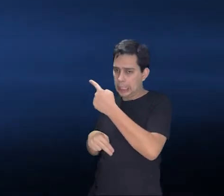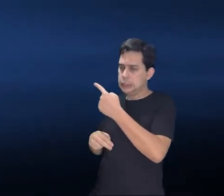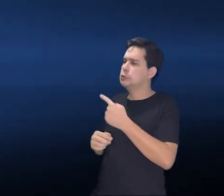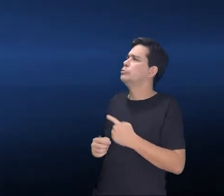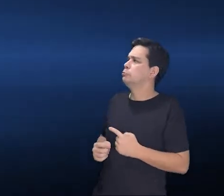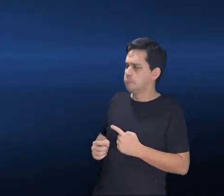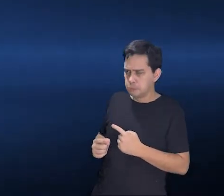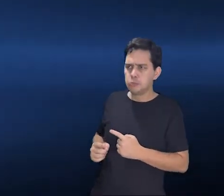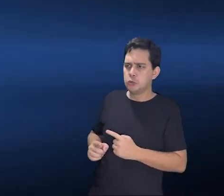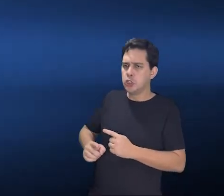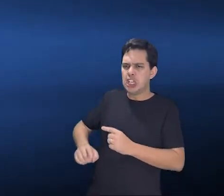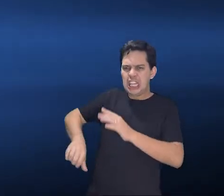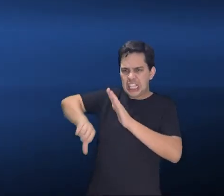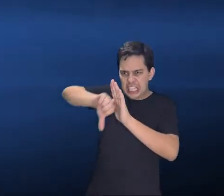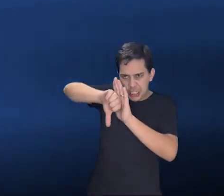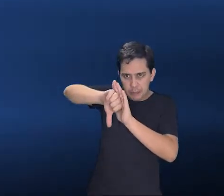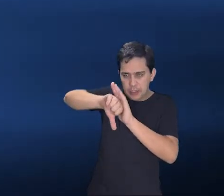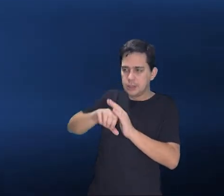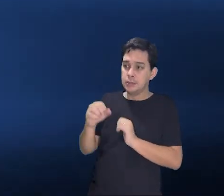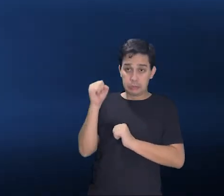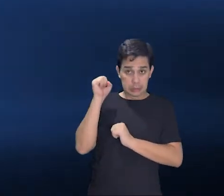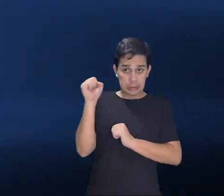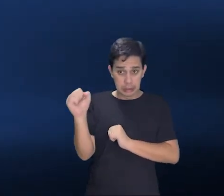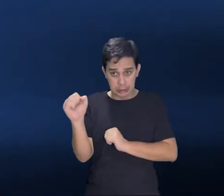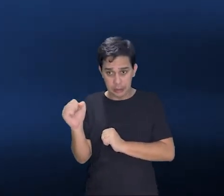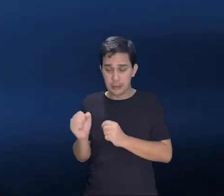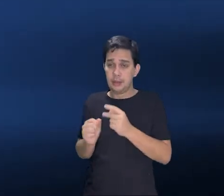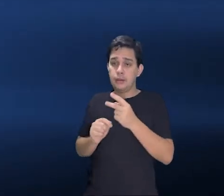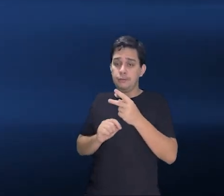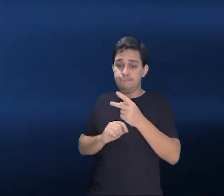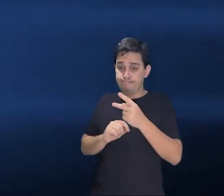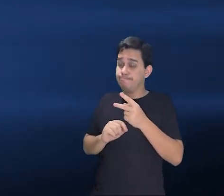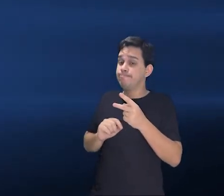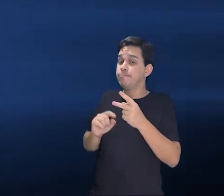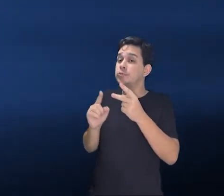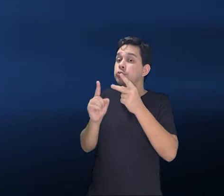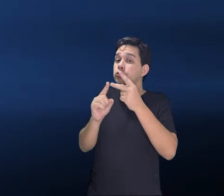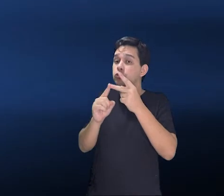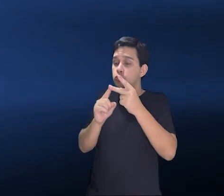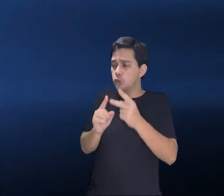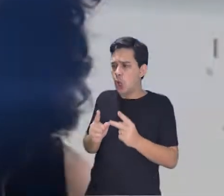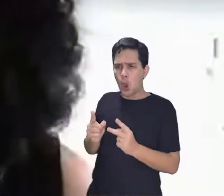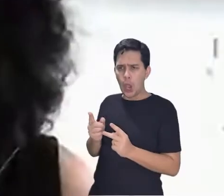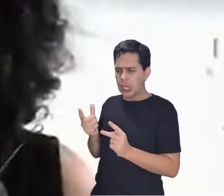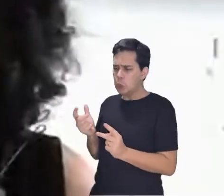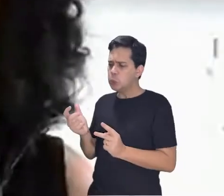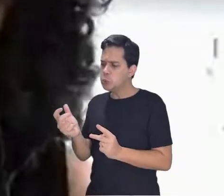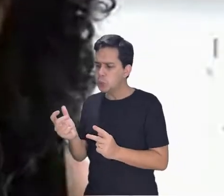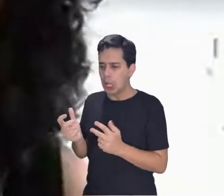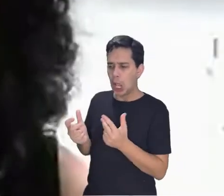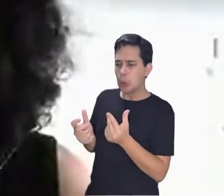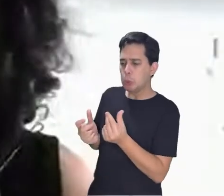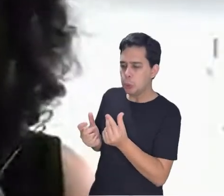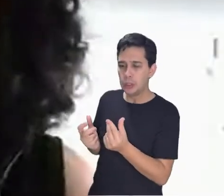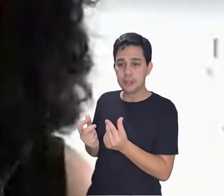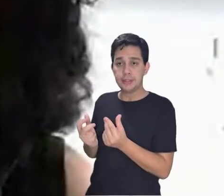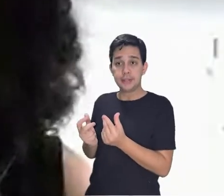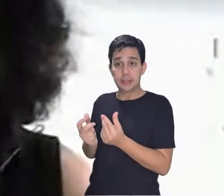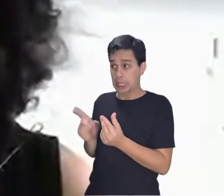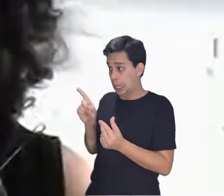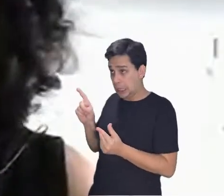ele concorreu eficazmente com o procedimento que ele fez, sem qualquer recondução técnica, em local